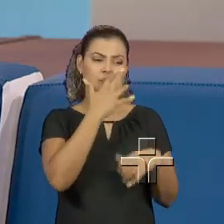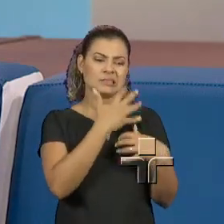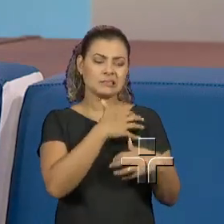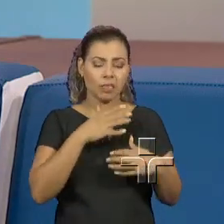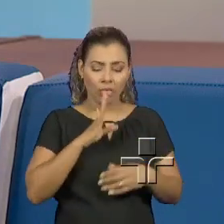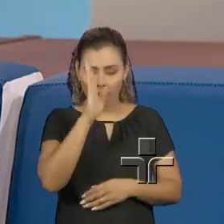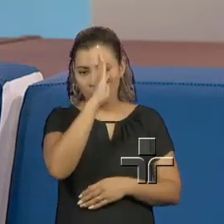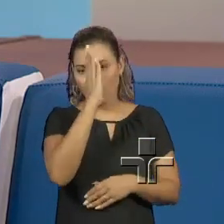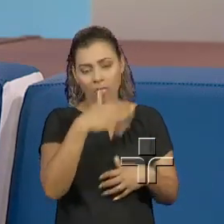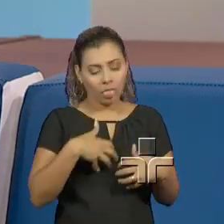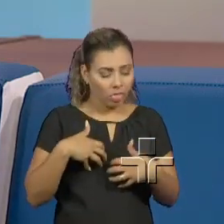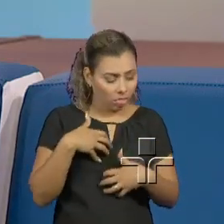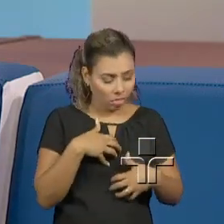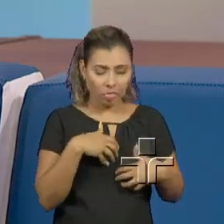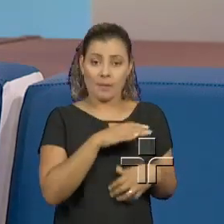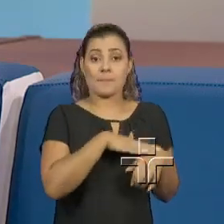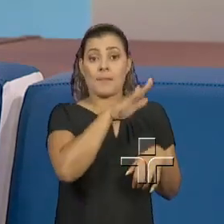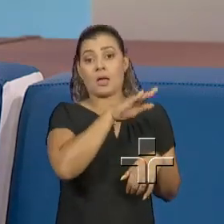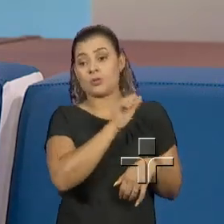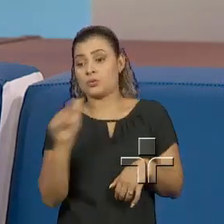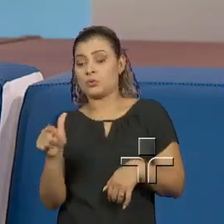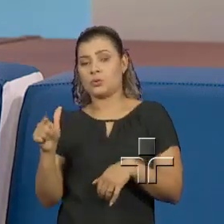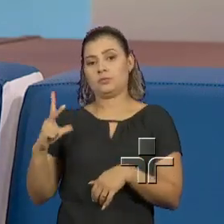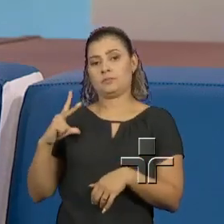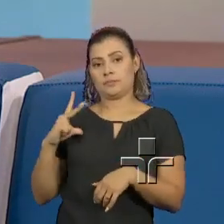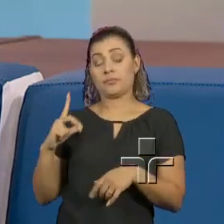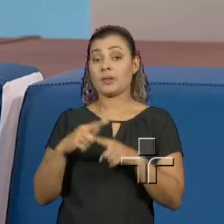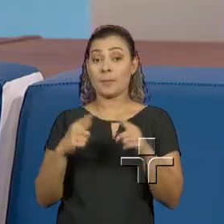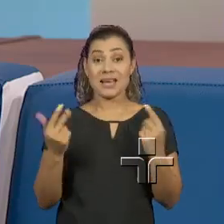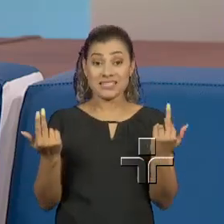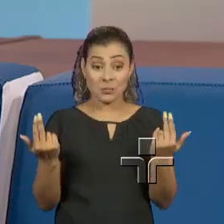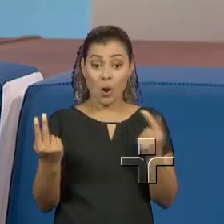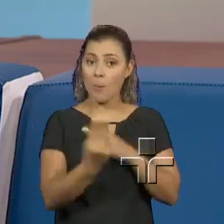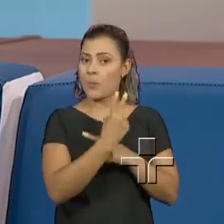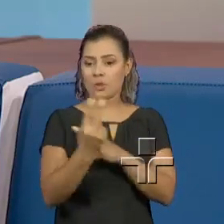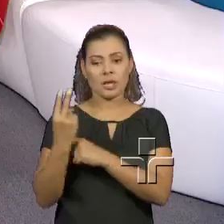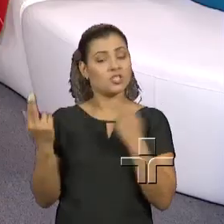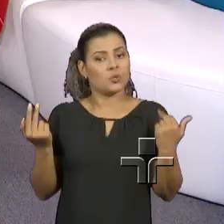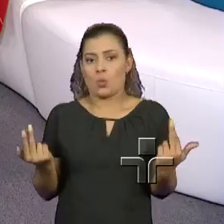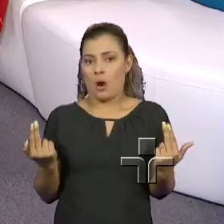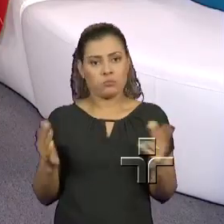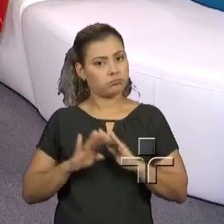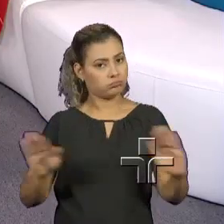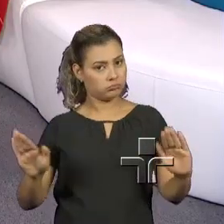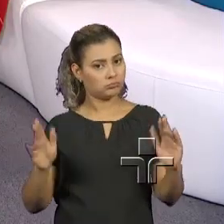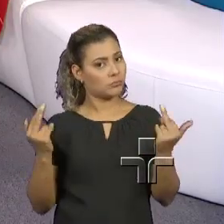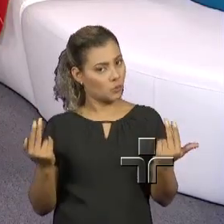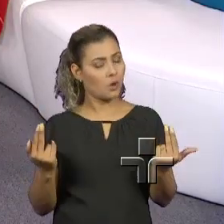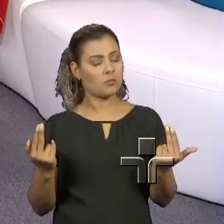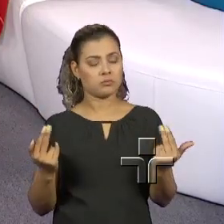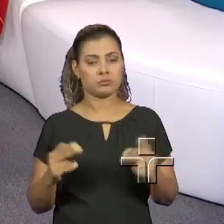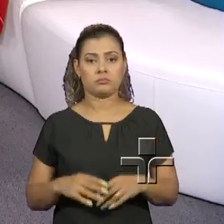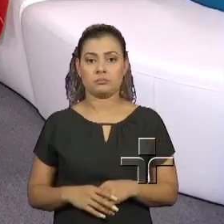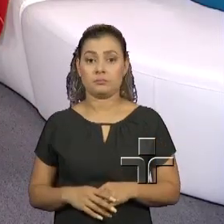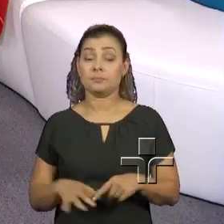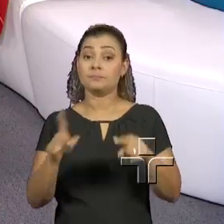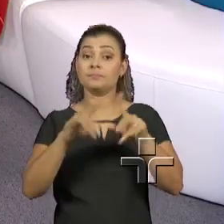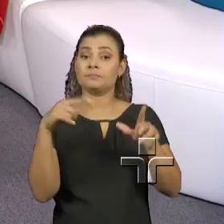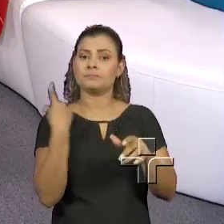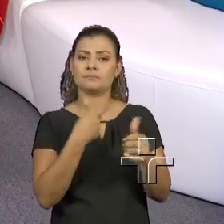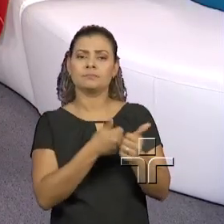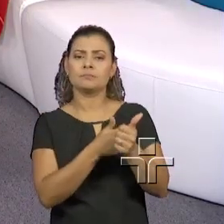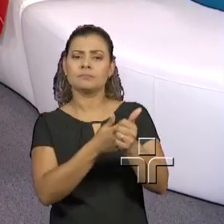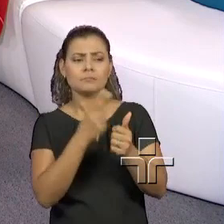que na rede particular. Mas, em termos de imunidade, ambas são equivalentes. E também a gente tem que